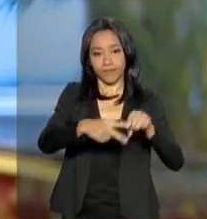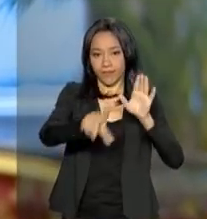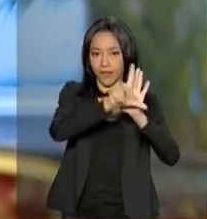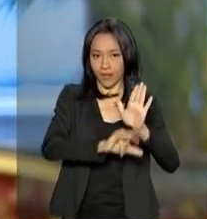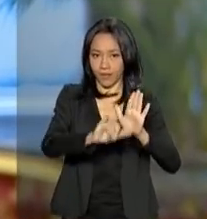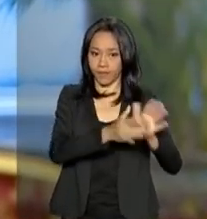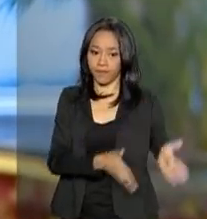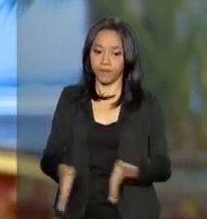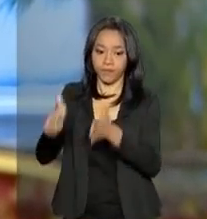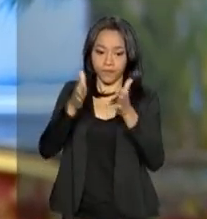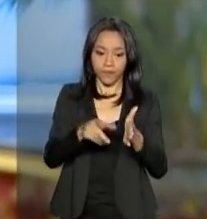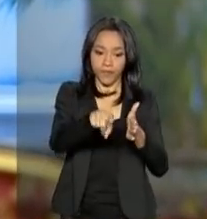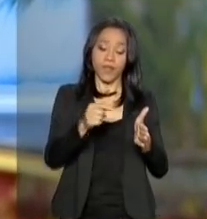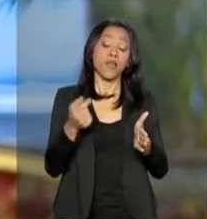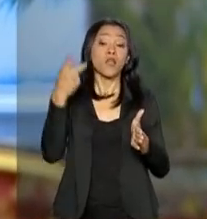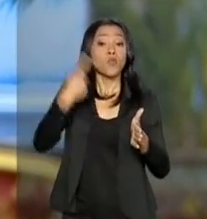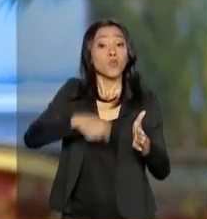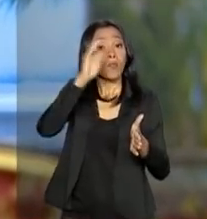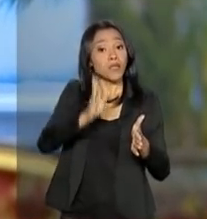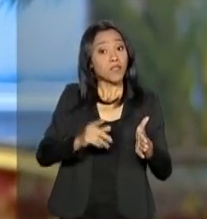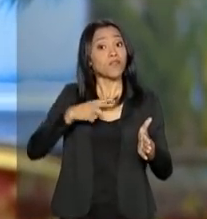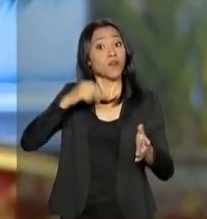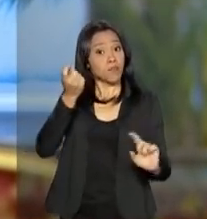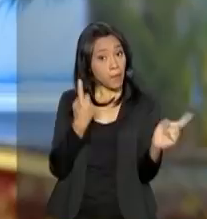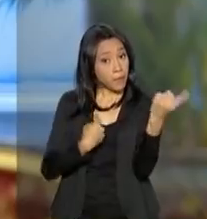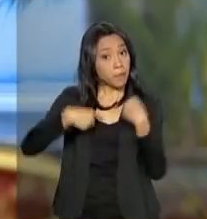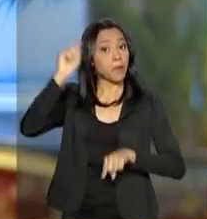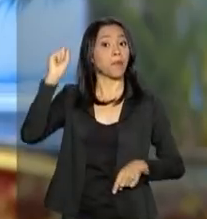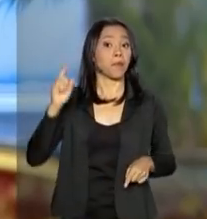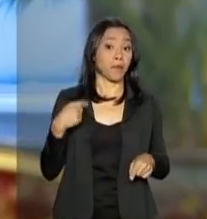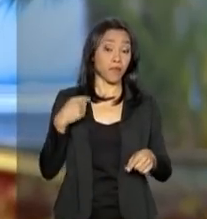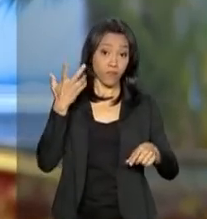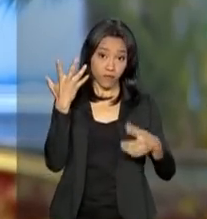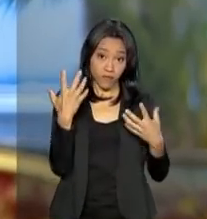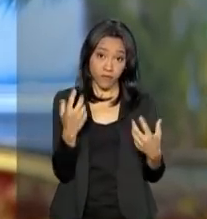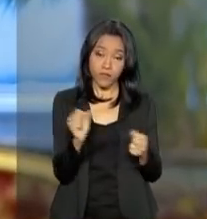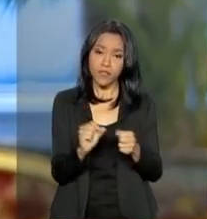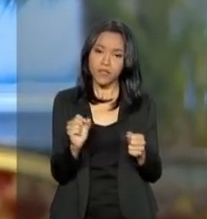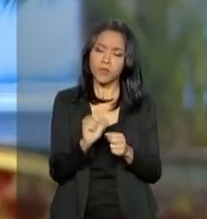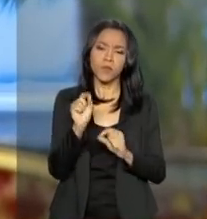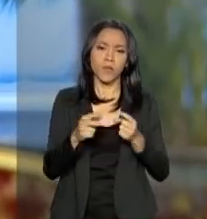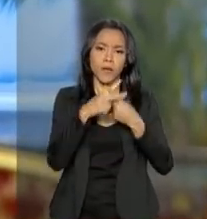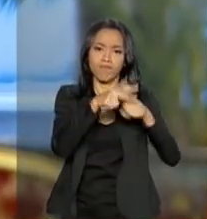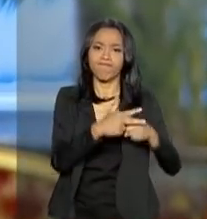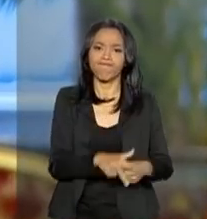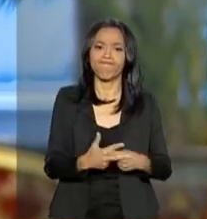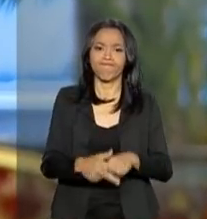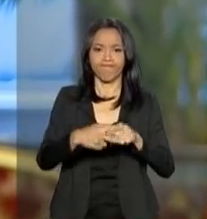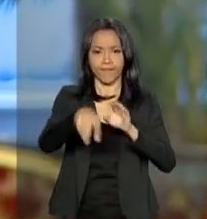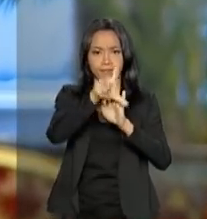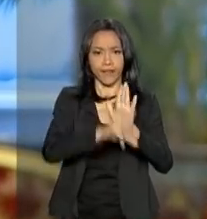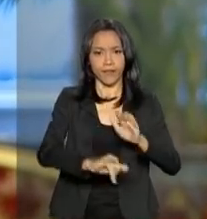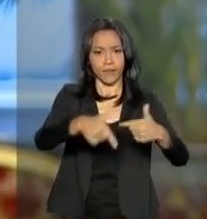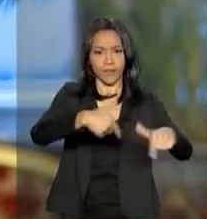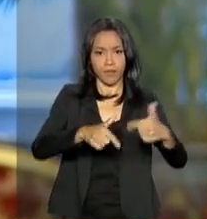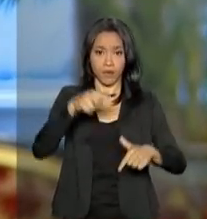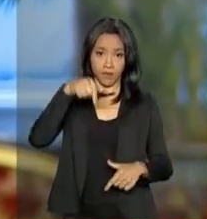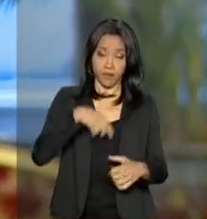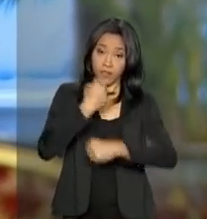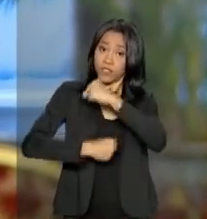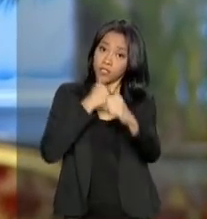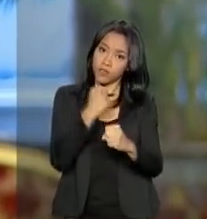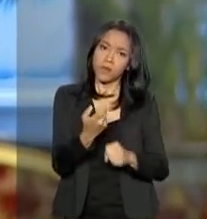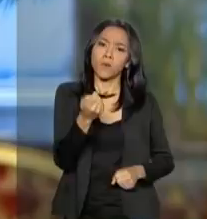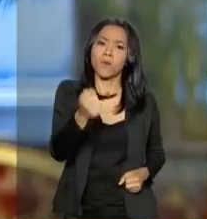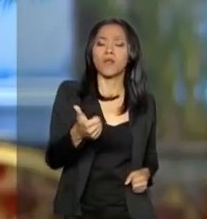exitosa né você veja que nós fizemos uma modernização da legislação trab bista que só eh neste ano já chegou a